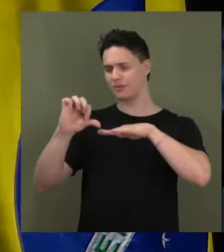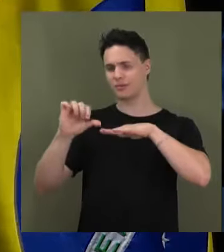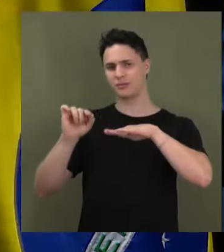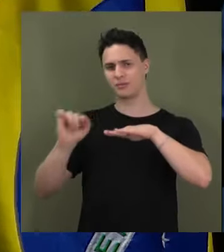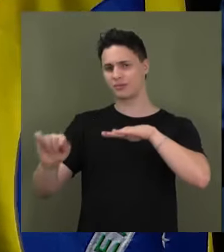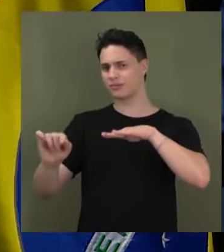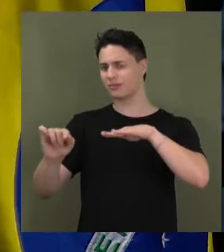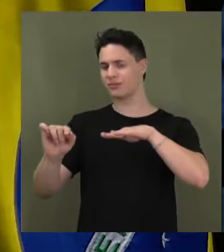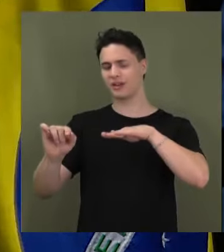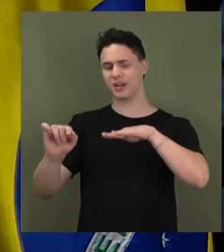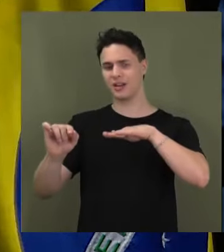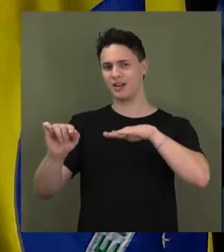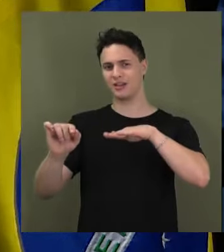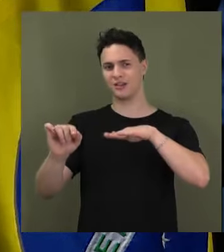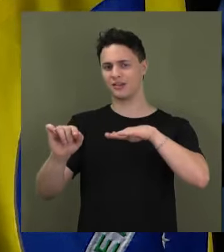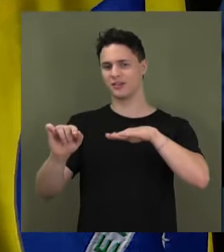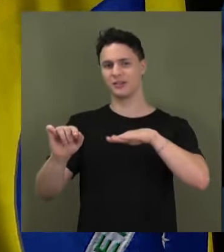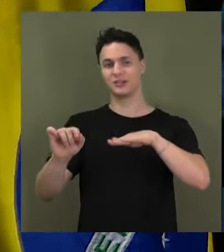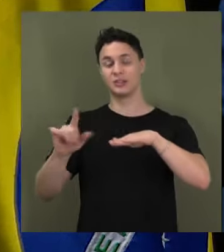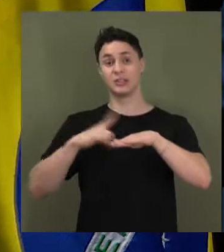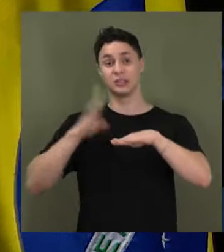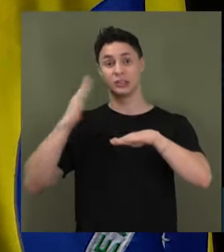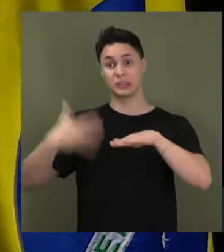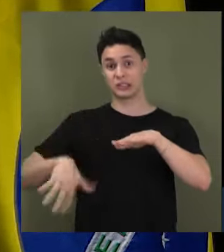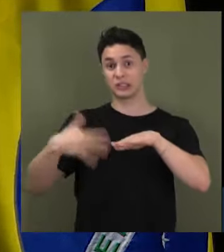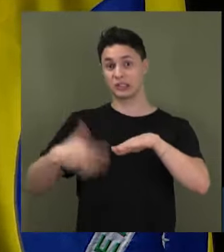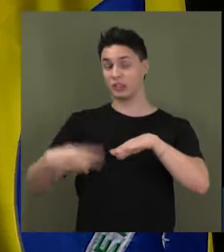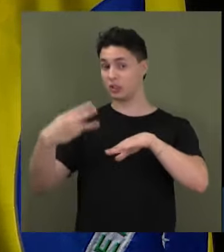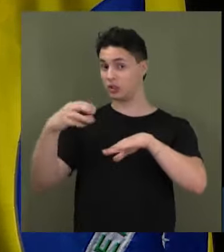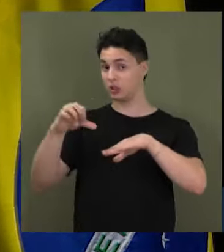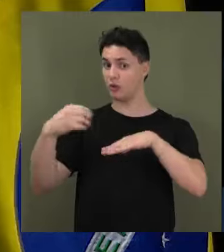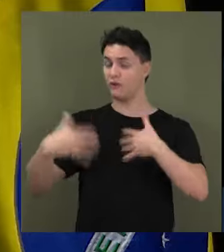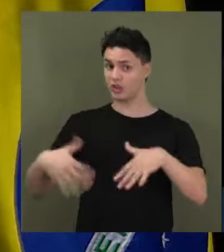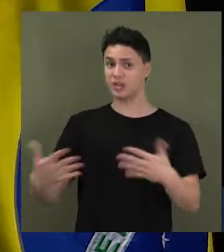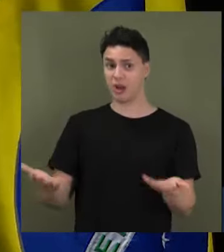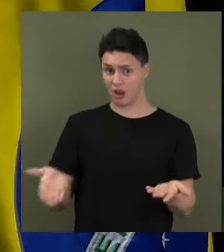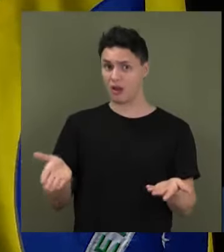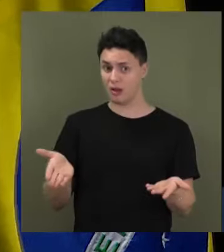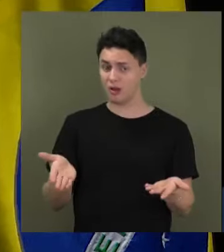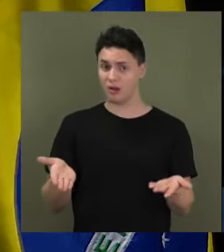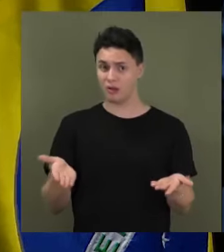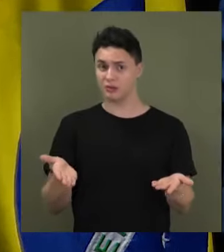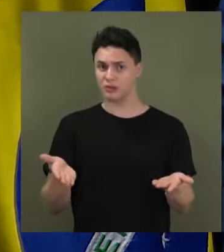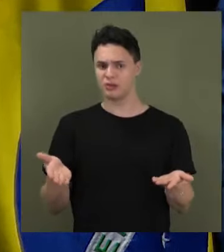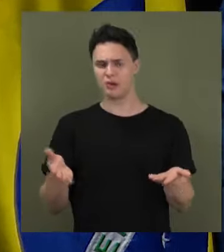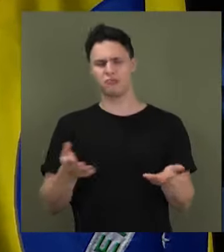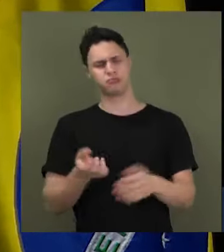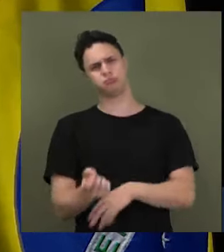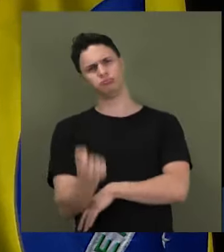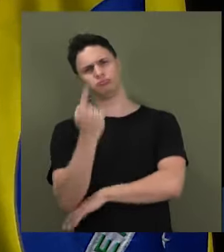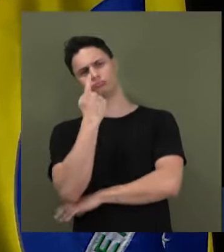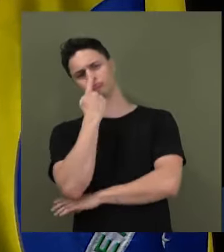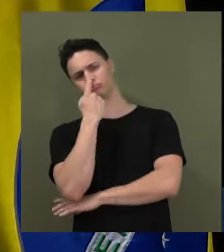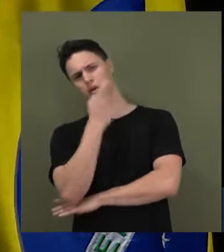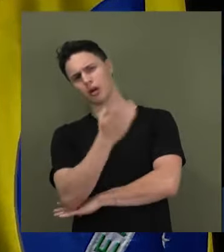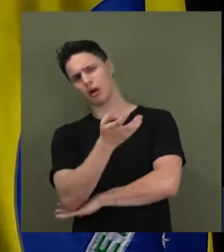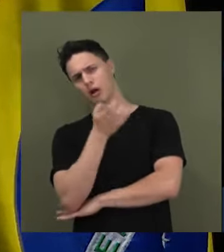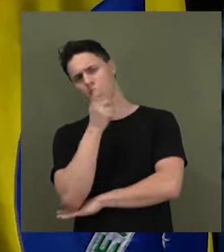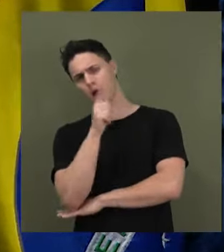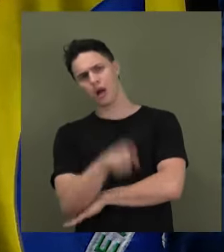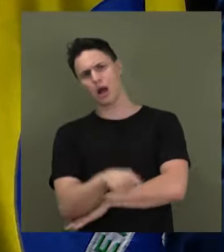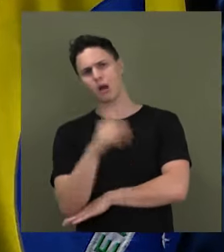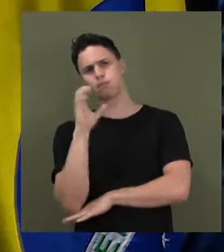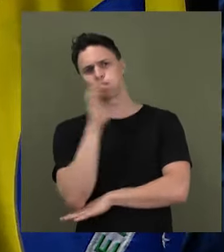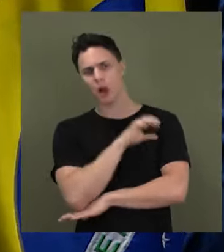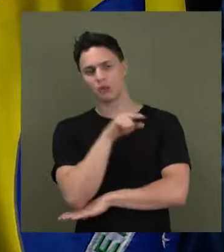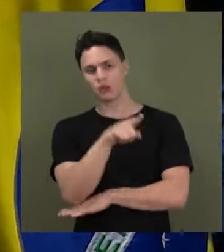R$ 39 mil, que já é, digamos, muito alto. Causou muita estranheza a rapidez com que